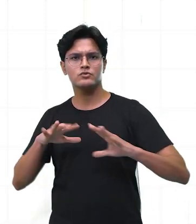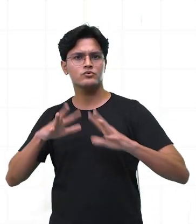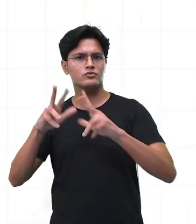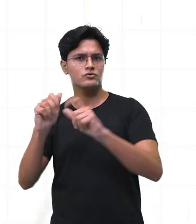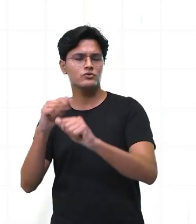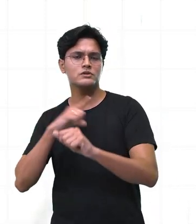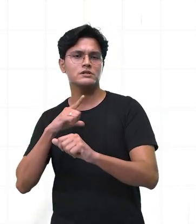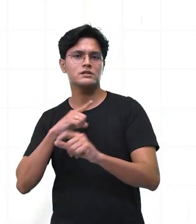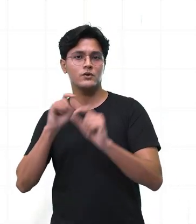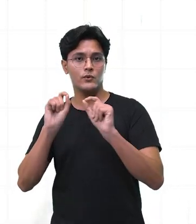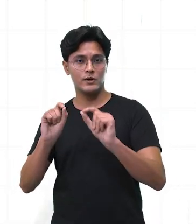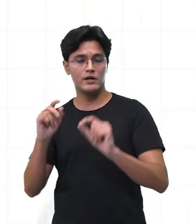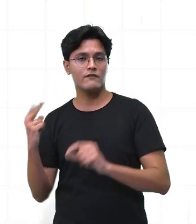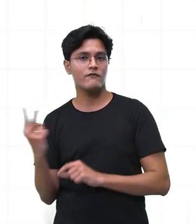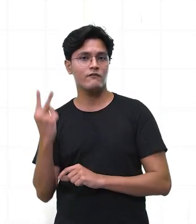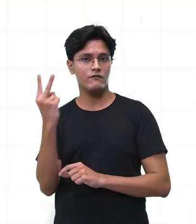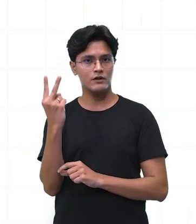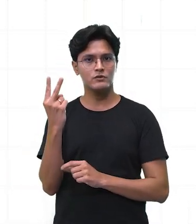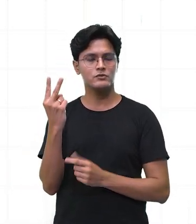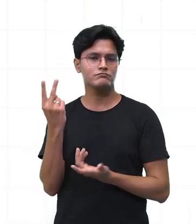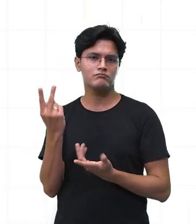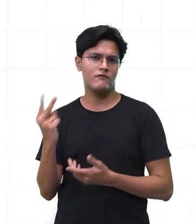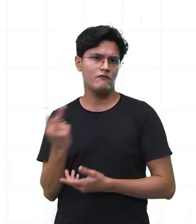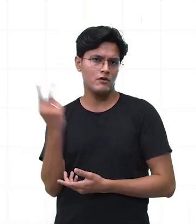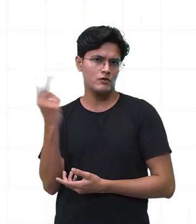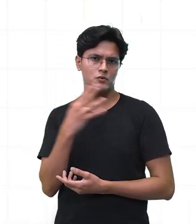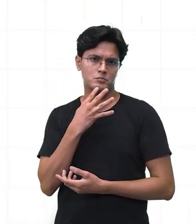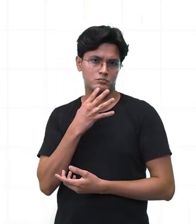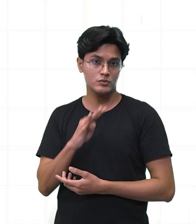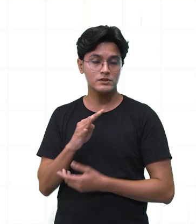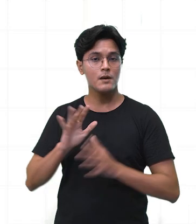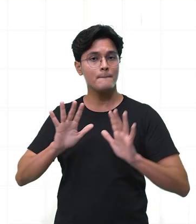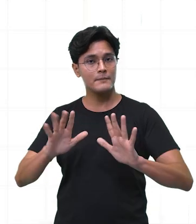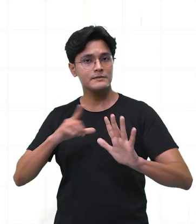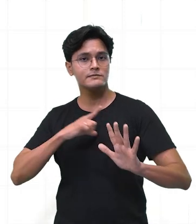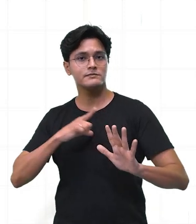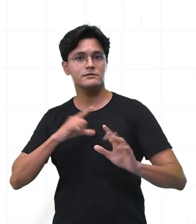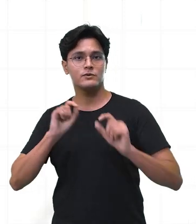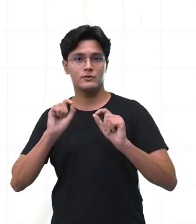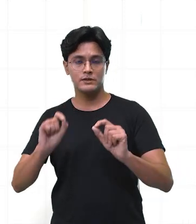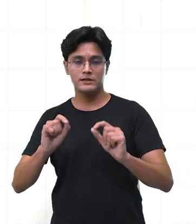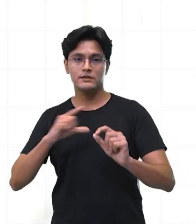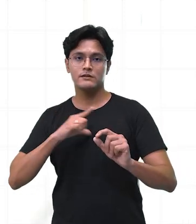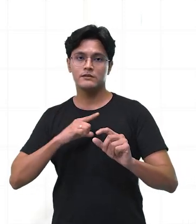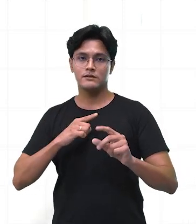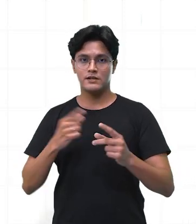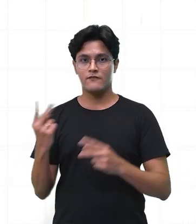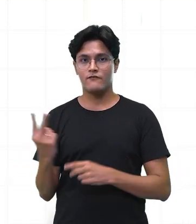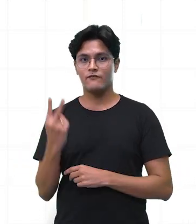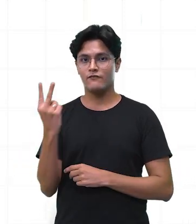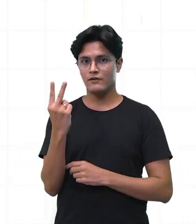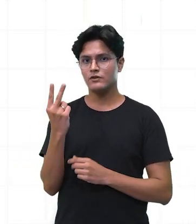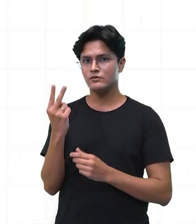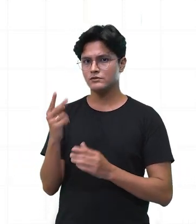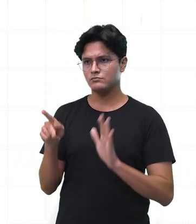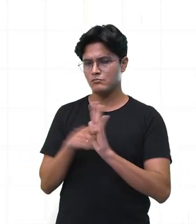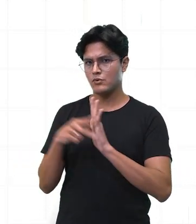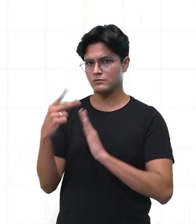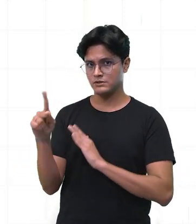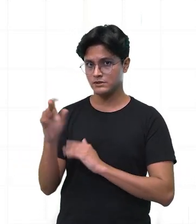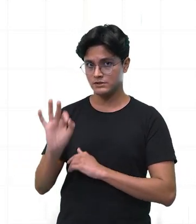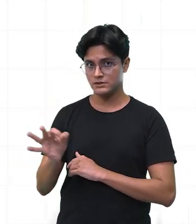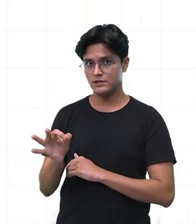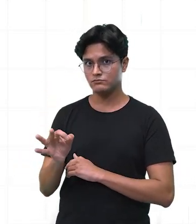têm um valor, nós não sabemos qual é, mas eles têm aqui os seus respectivos valores. E